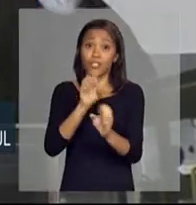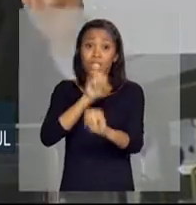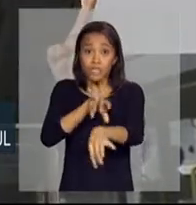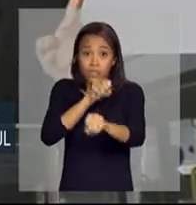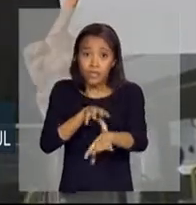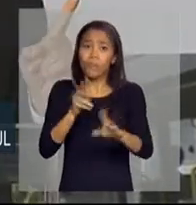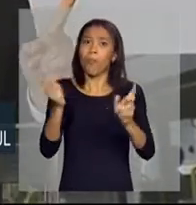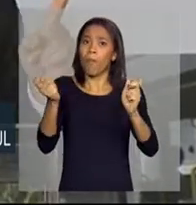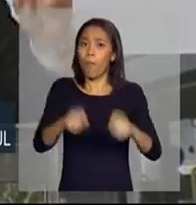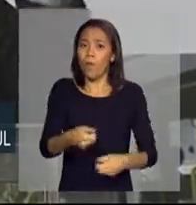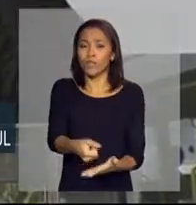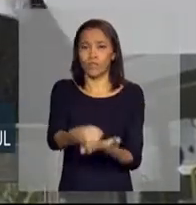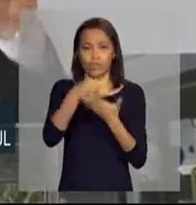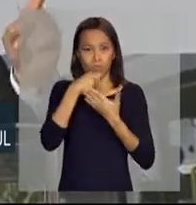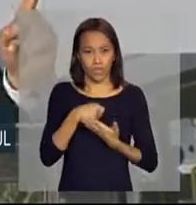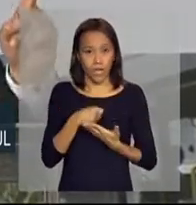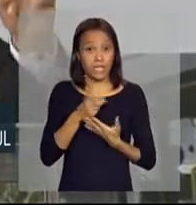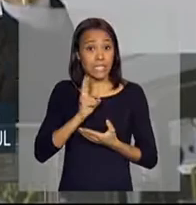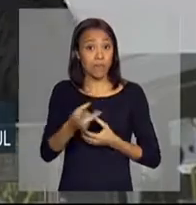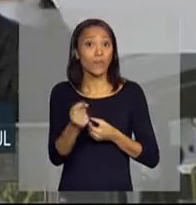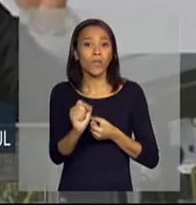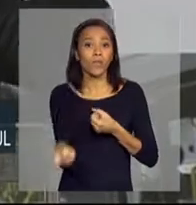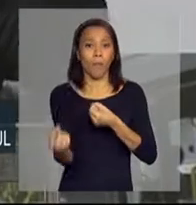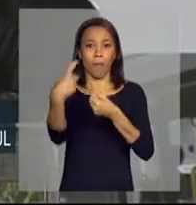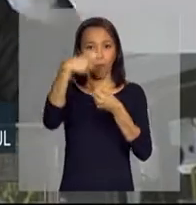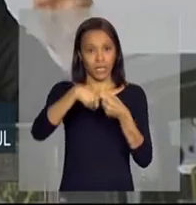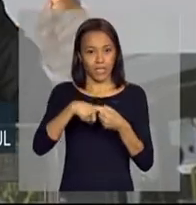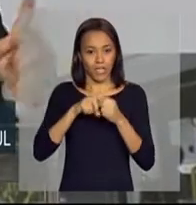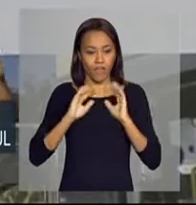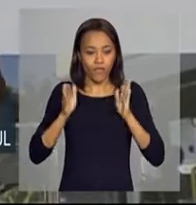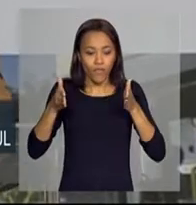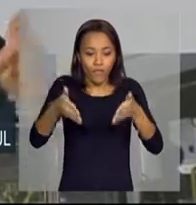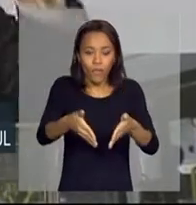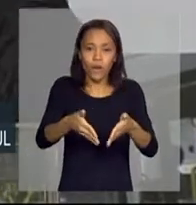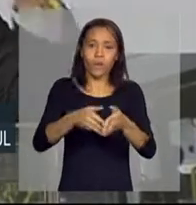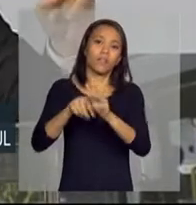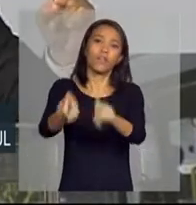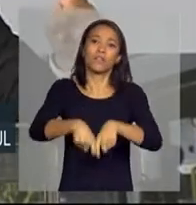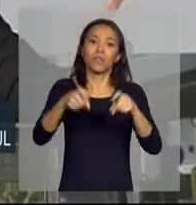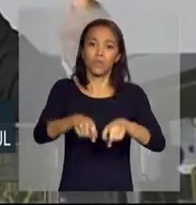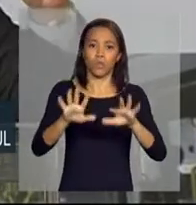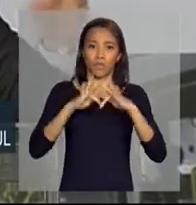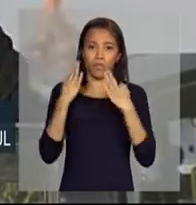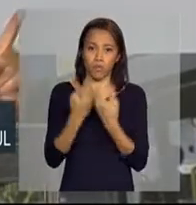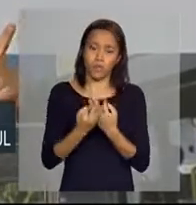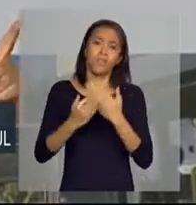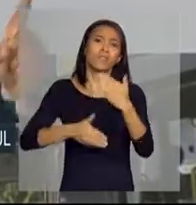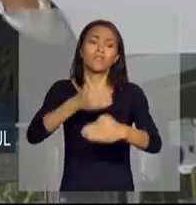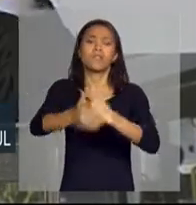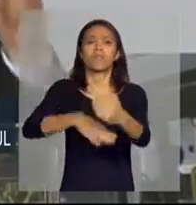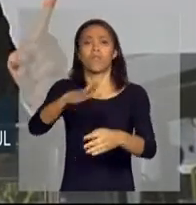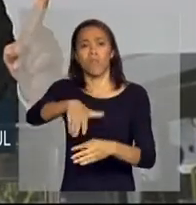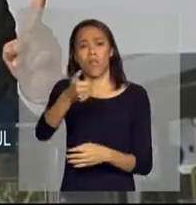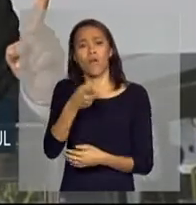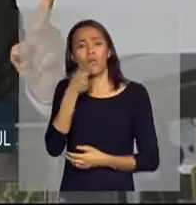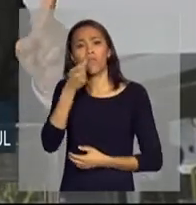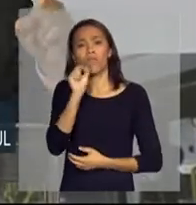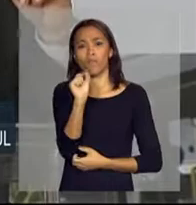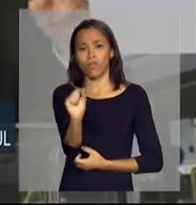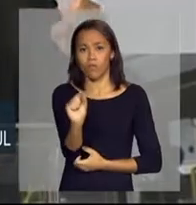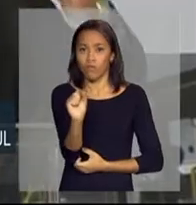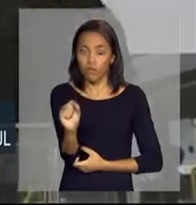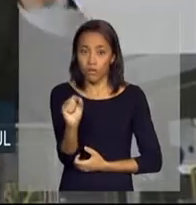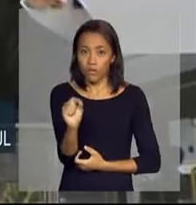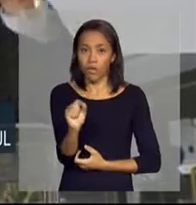ajudar muito numa parceria para a agricultura familiar se desenvolver mais e melhor. Eu me refiro